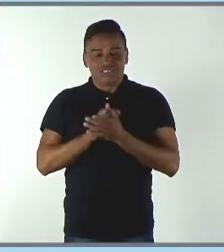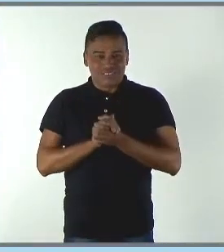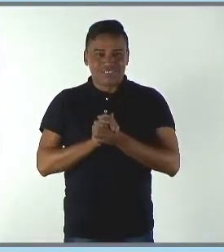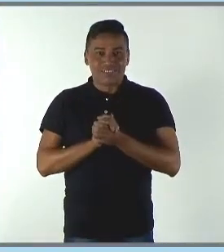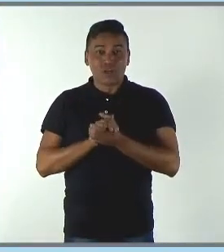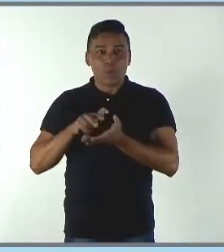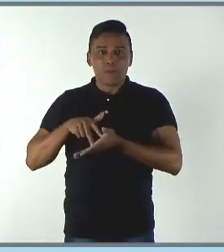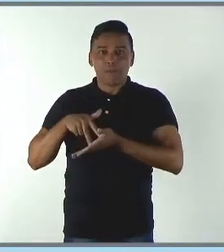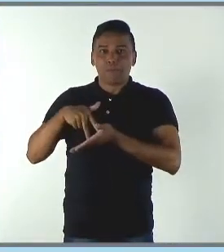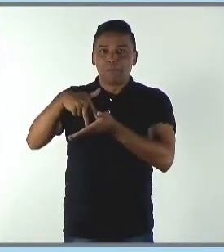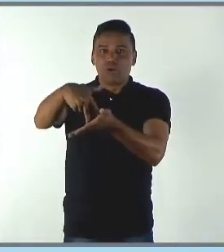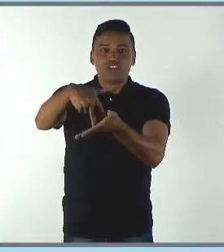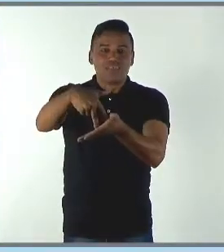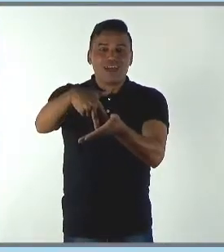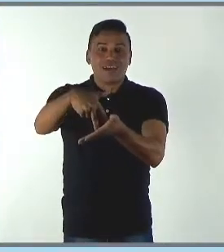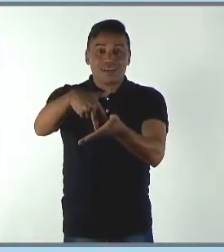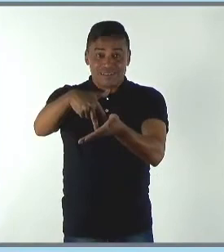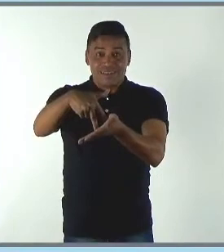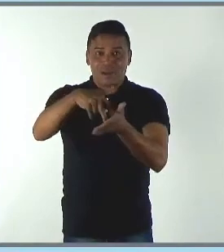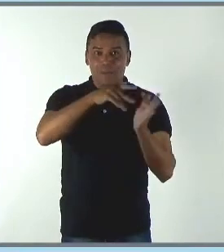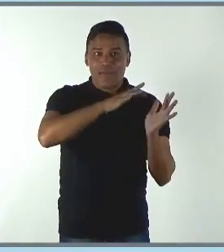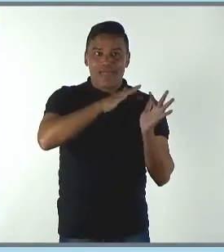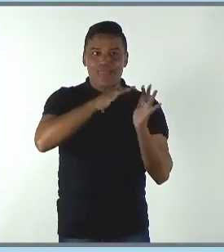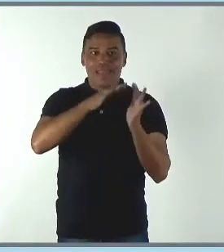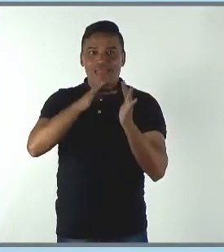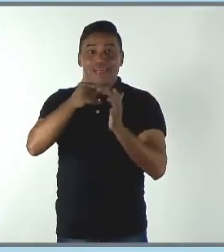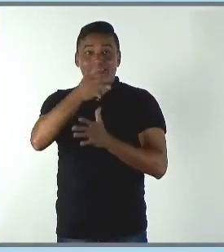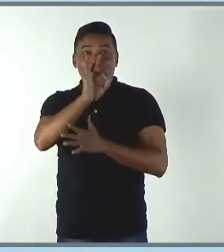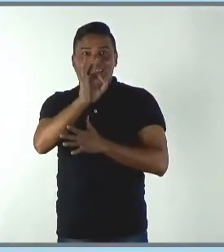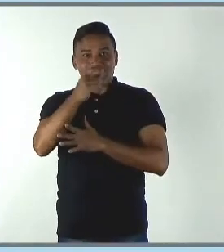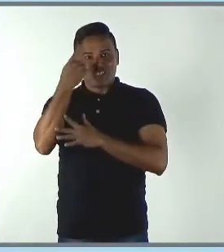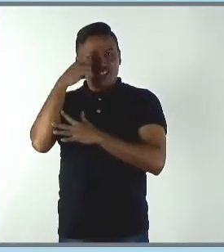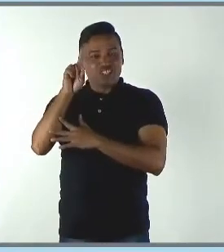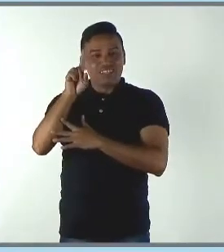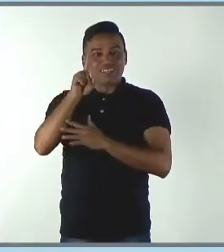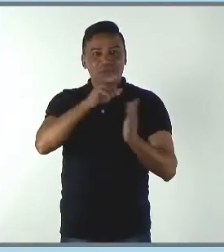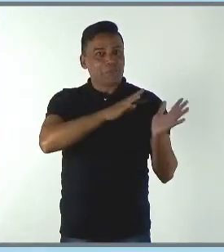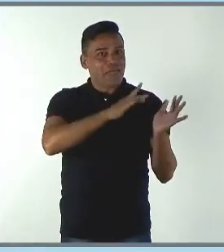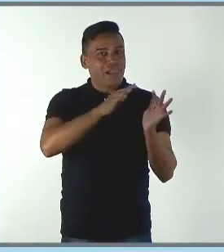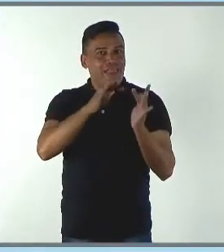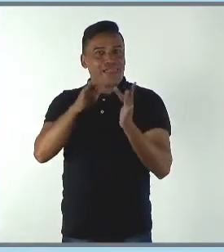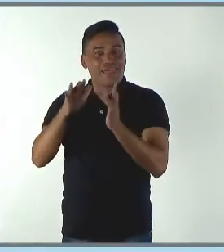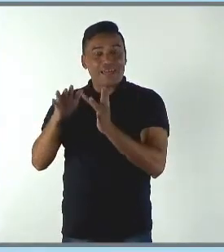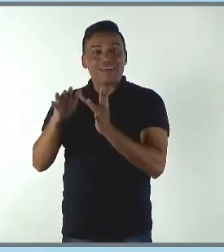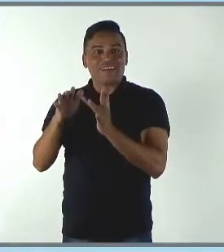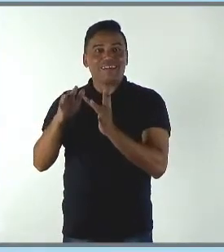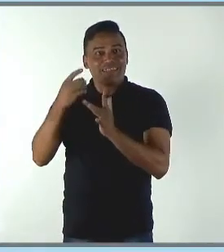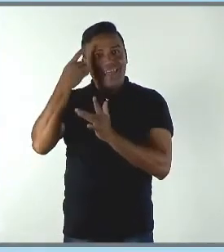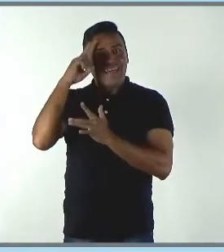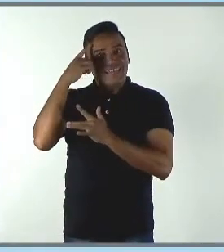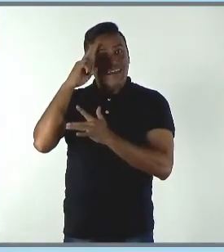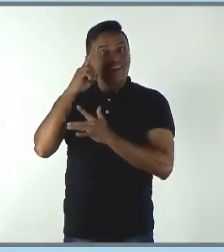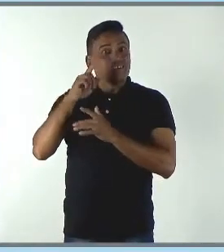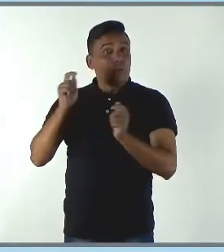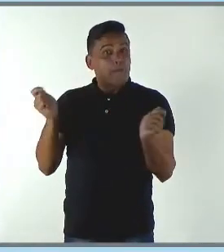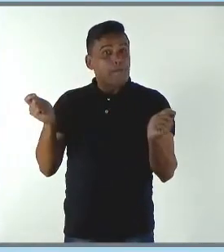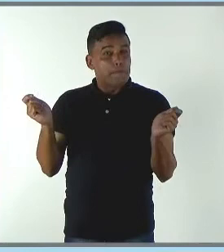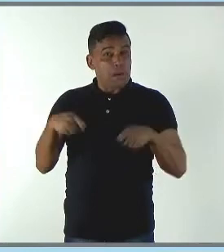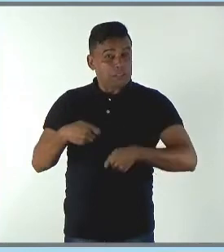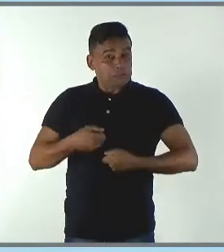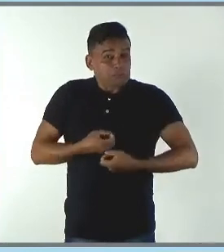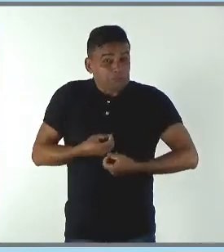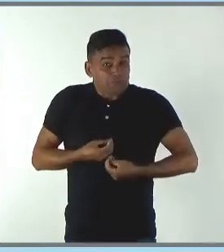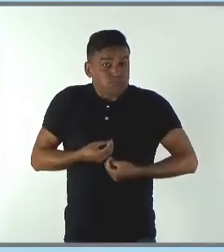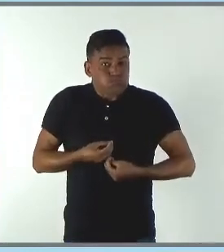projetar para esses 10 dias que ainda vem da nossa 4ª edição do FLI, toda essa potência, que hoje já